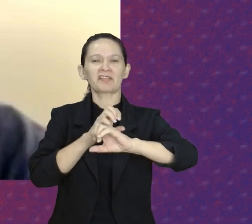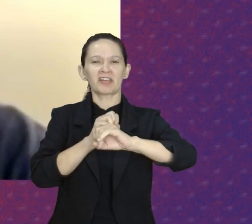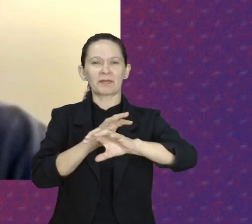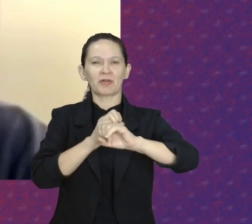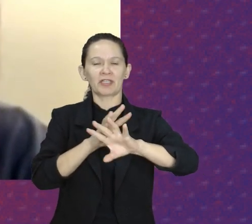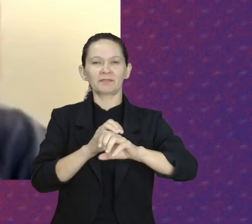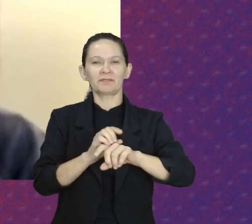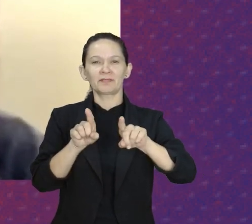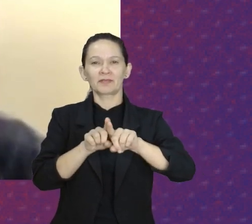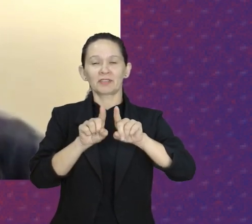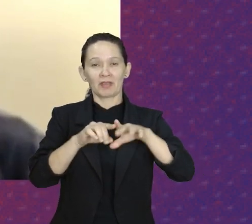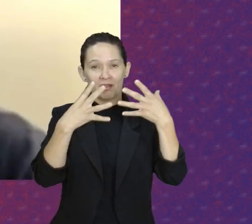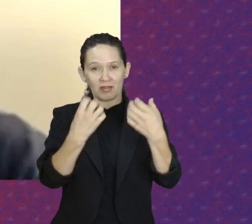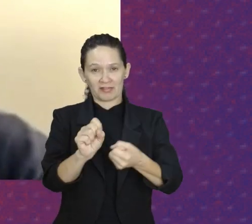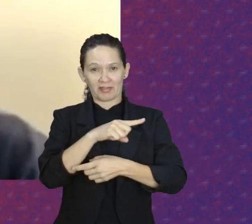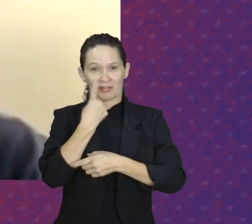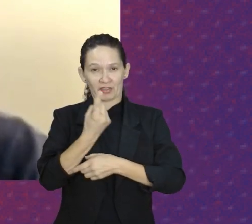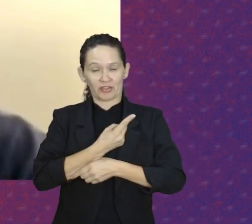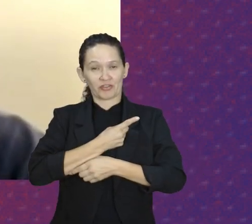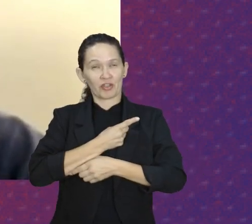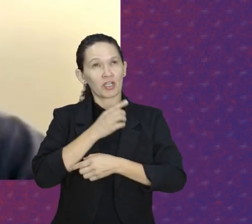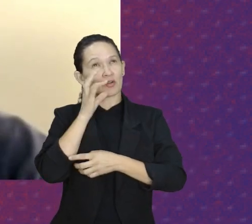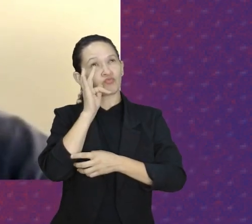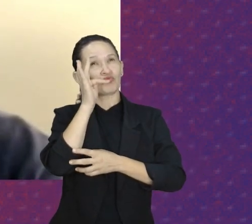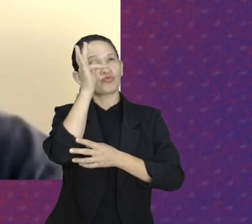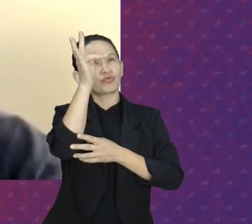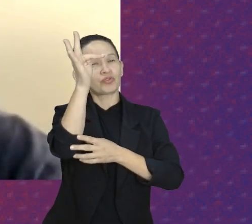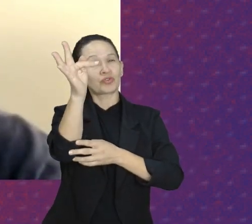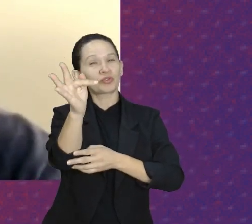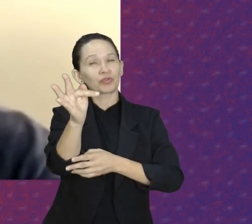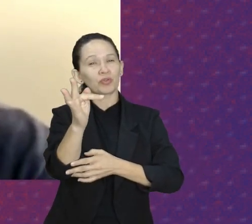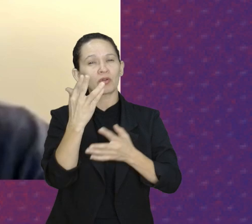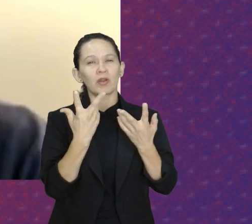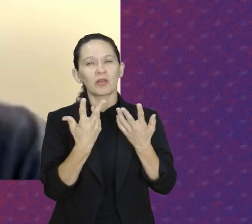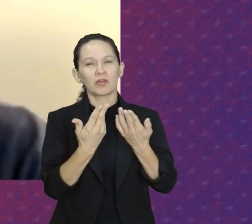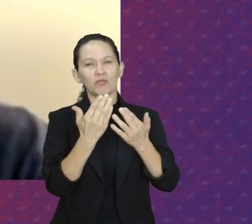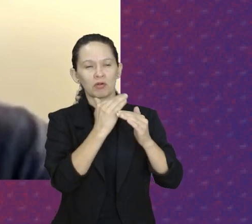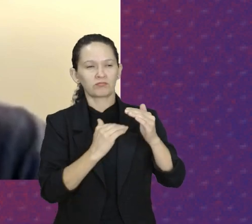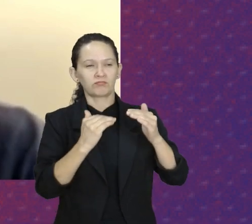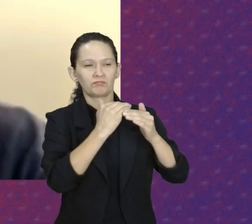que, inclusive, permite a gente ter um horizonte mais de universalização.